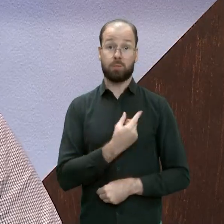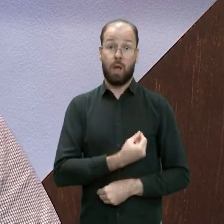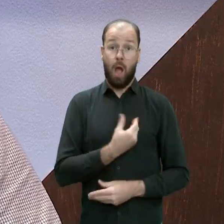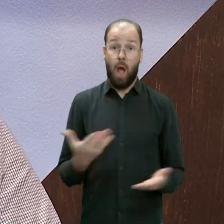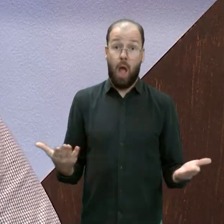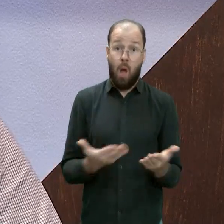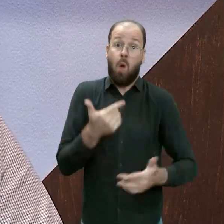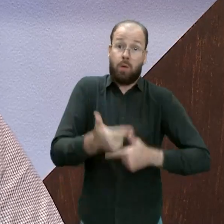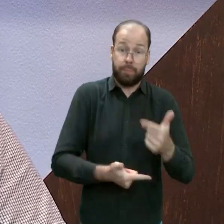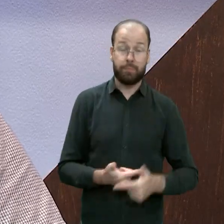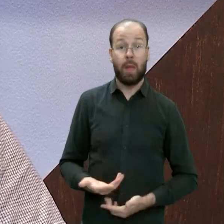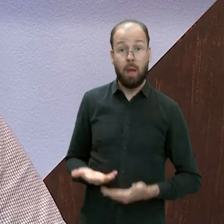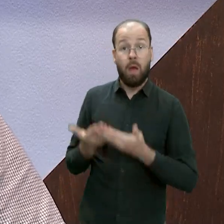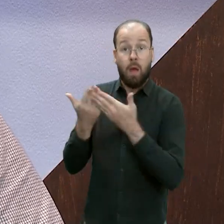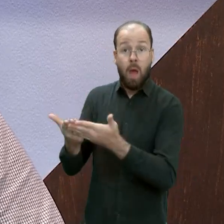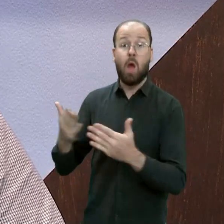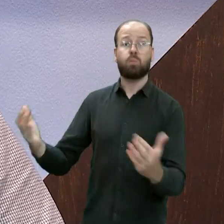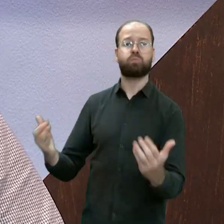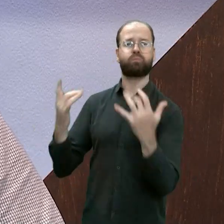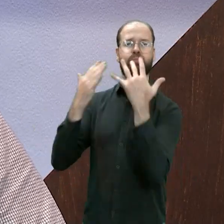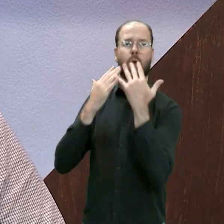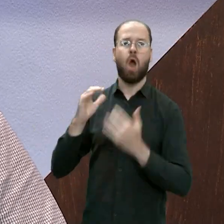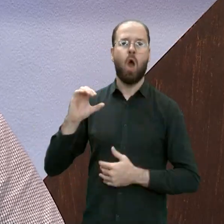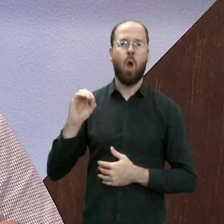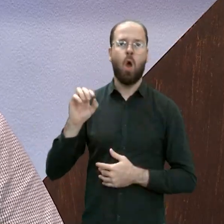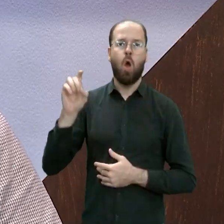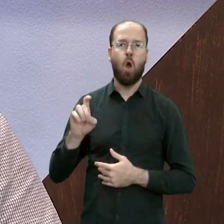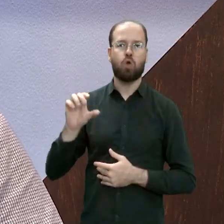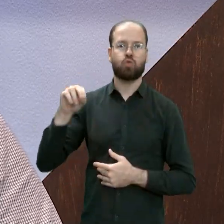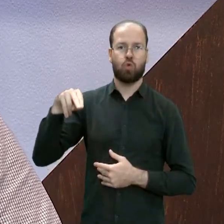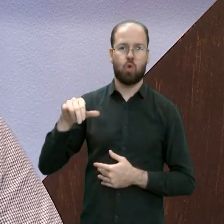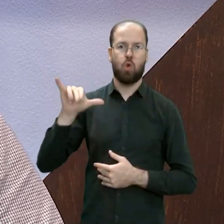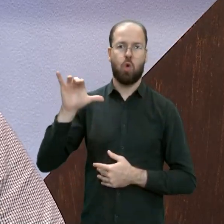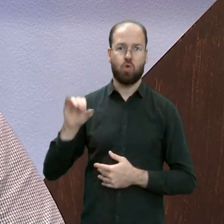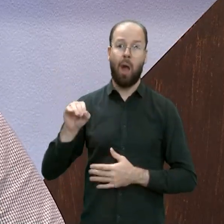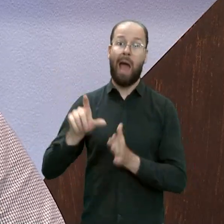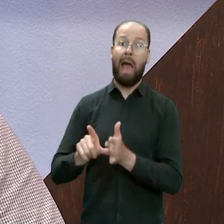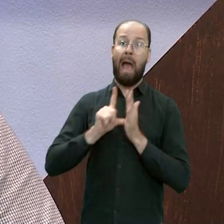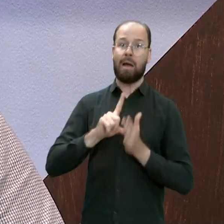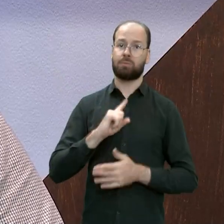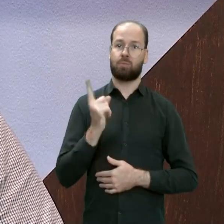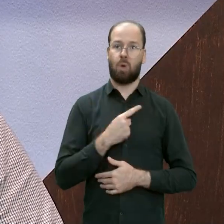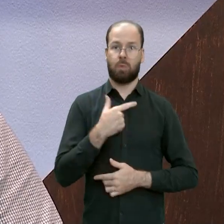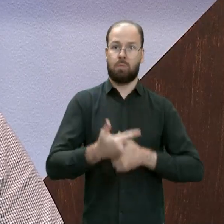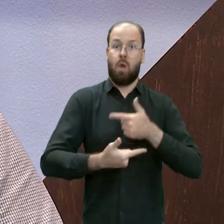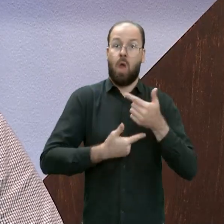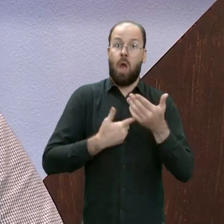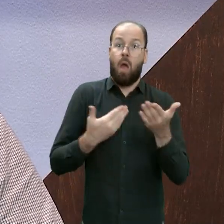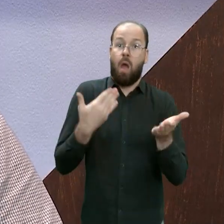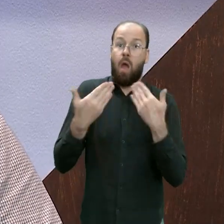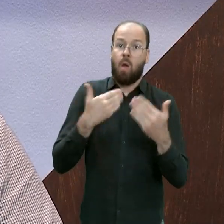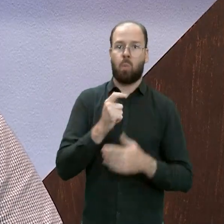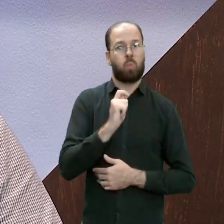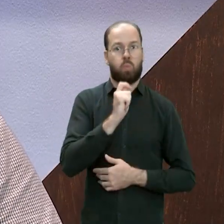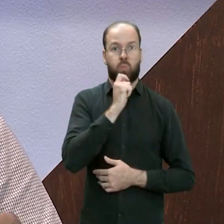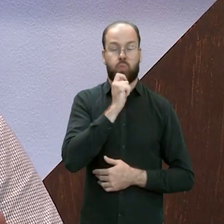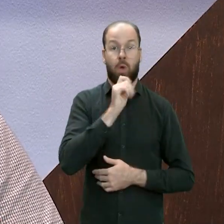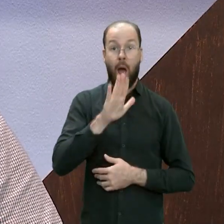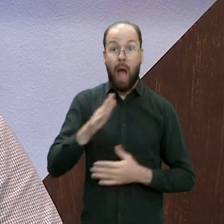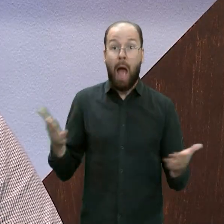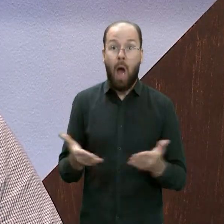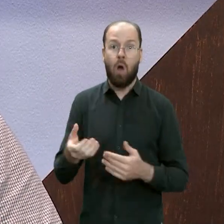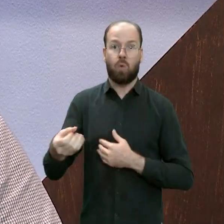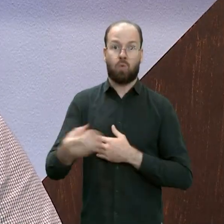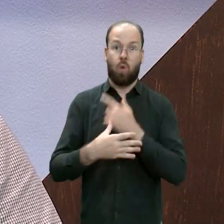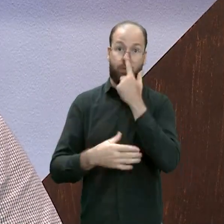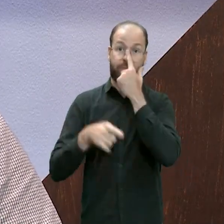o ozônio, né, a gente não havia conversado, né, é o que a gente está trabalhando agora. Então, sensores